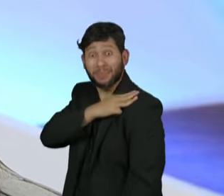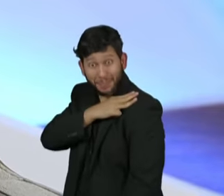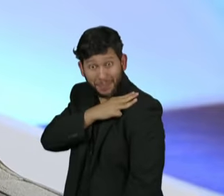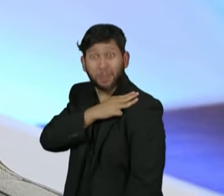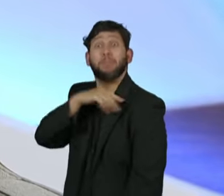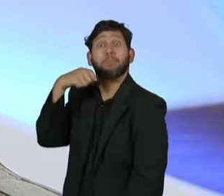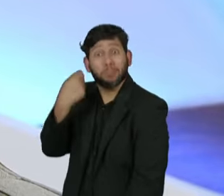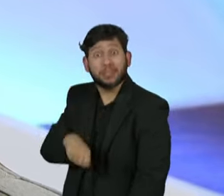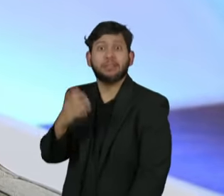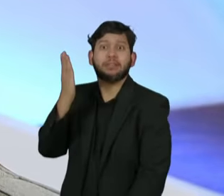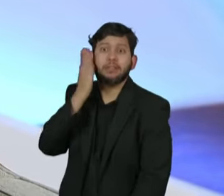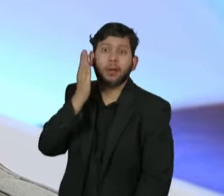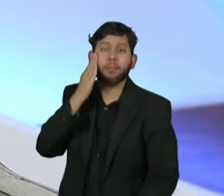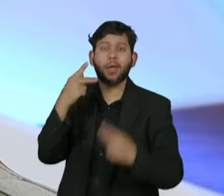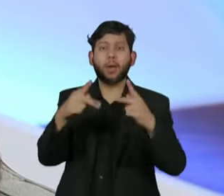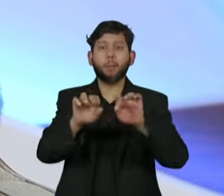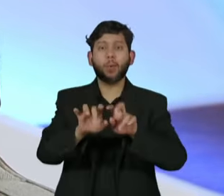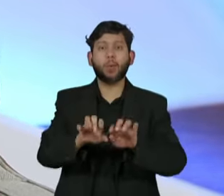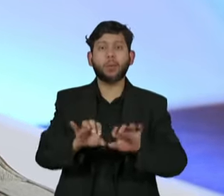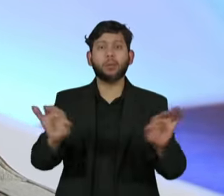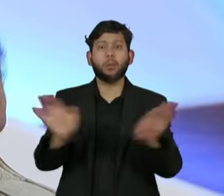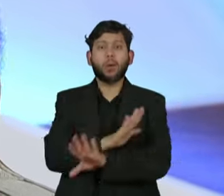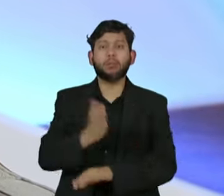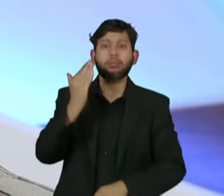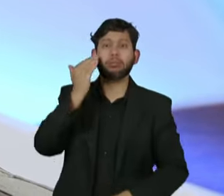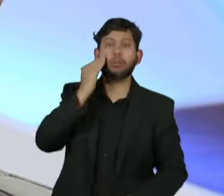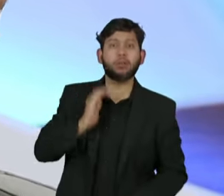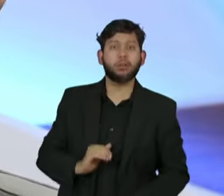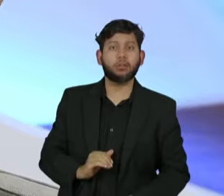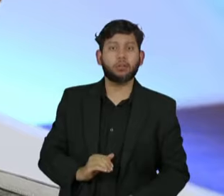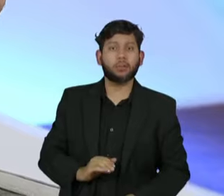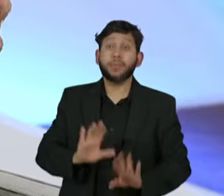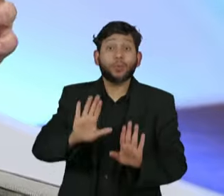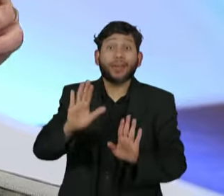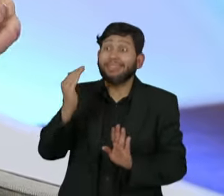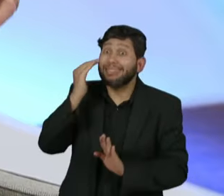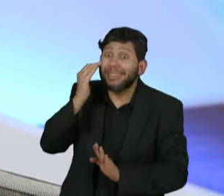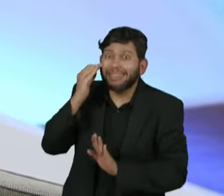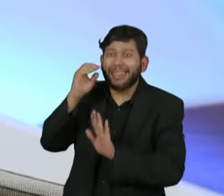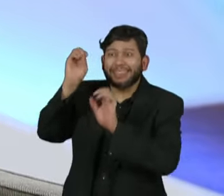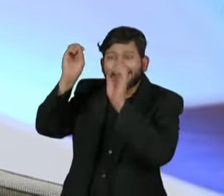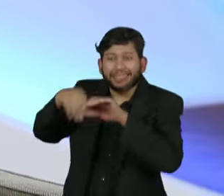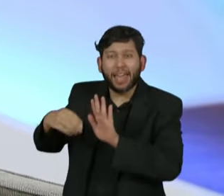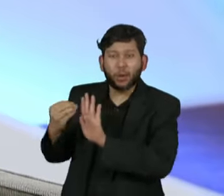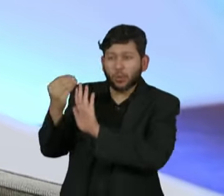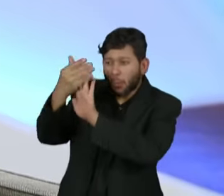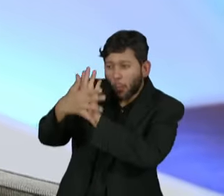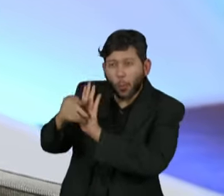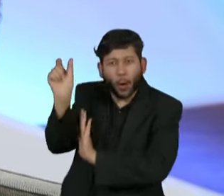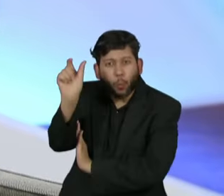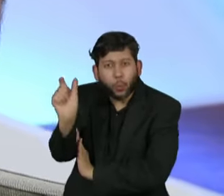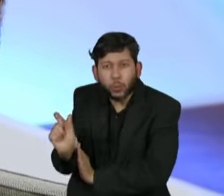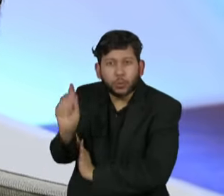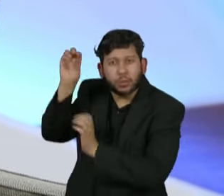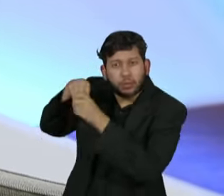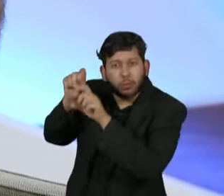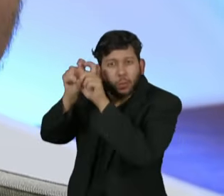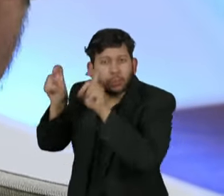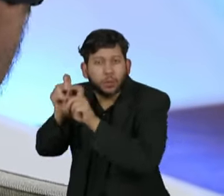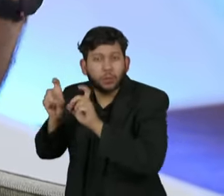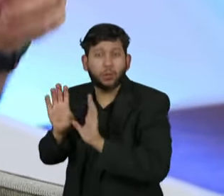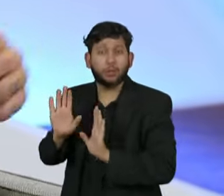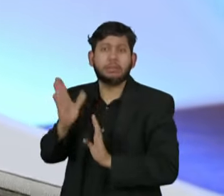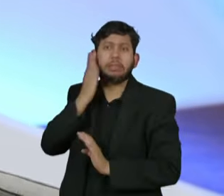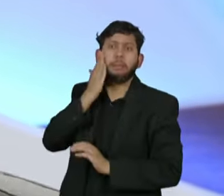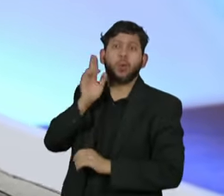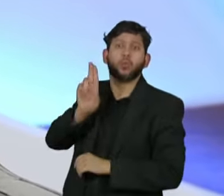ano do sabendo programar não era entendendo o que é que é um programa não não tô falando de educação para basicamente você